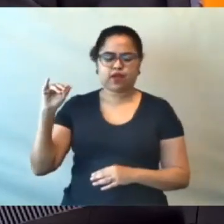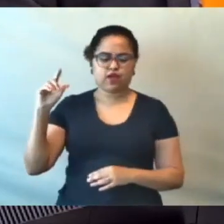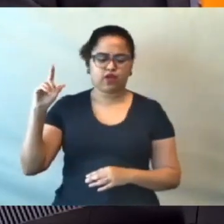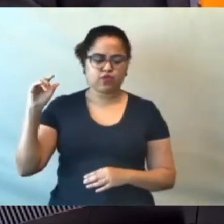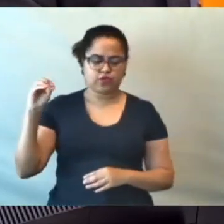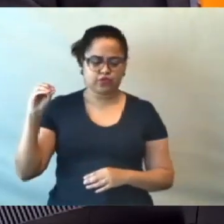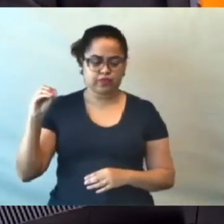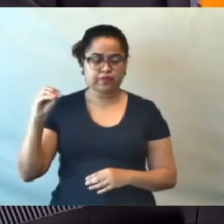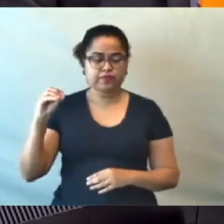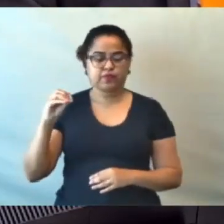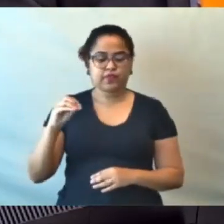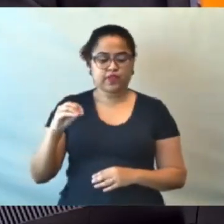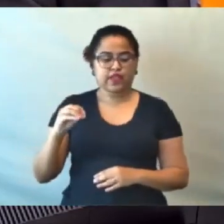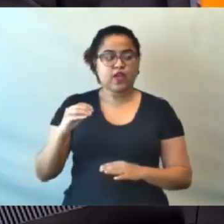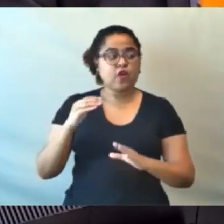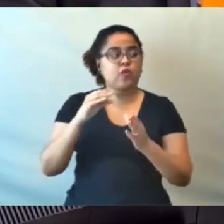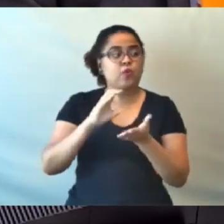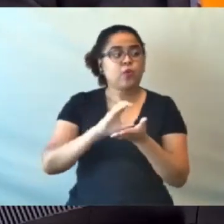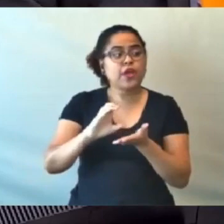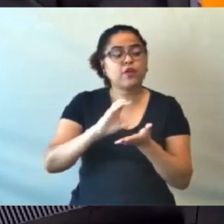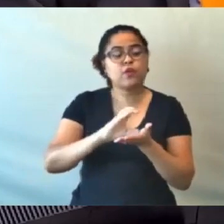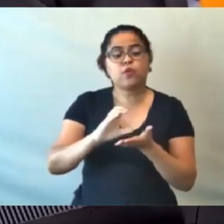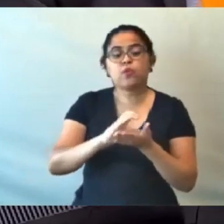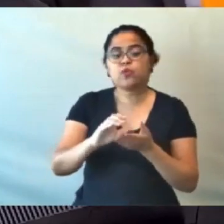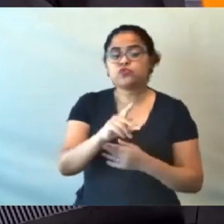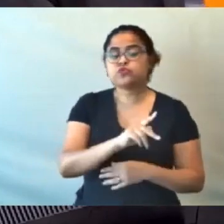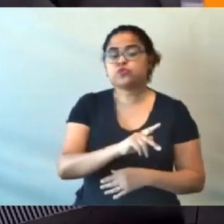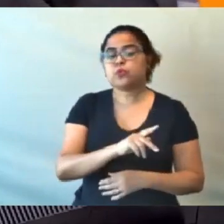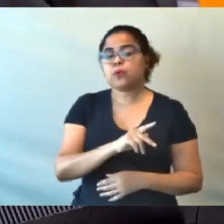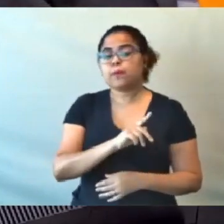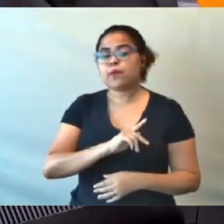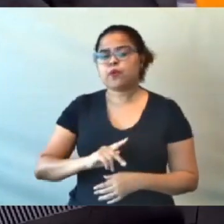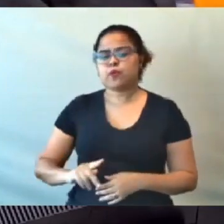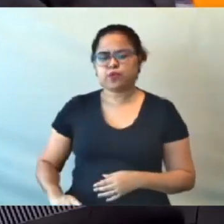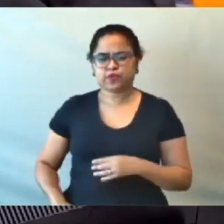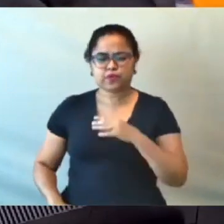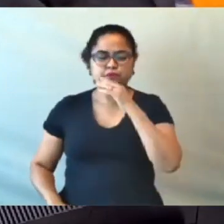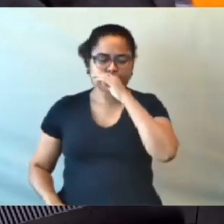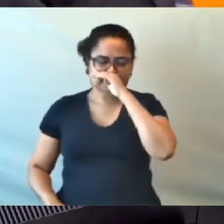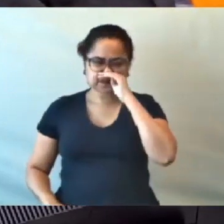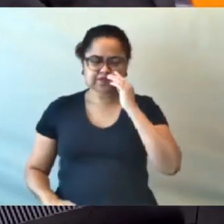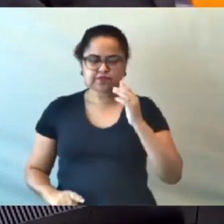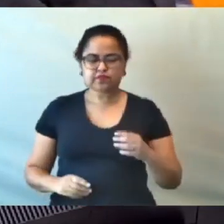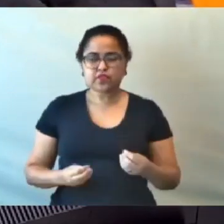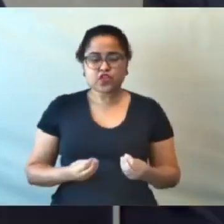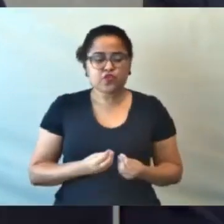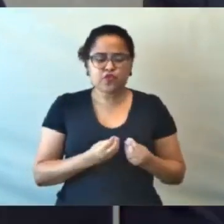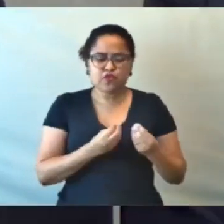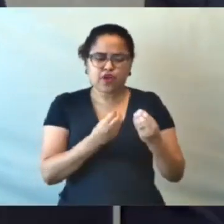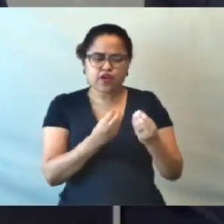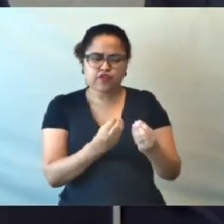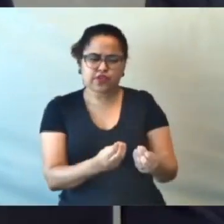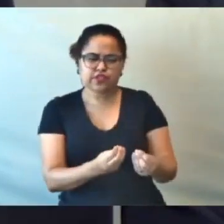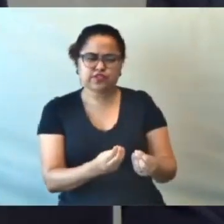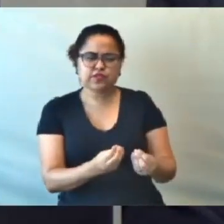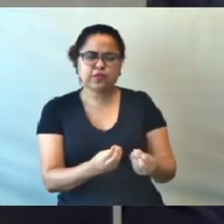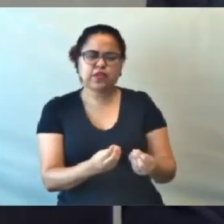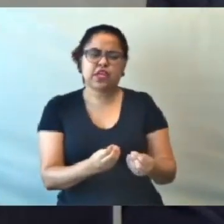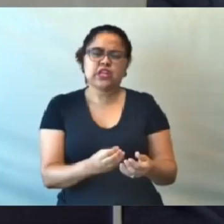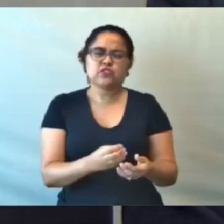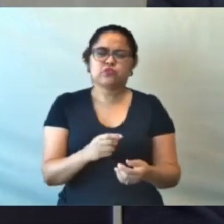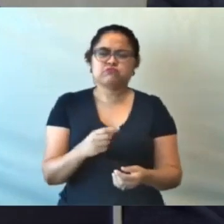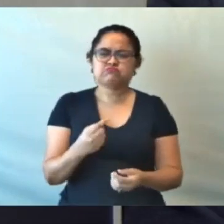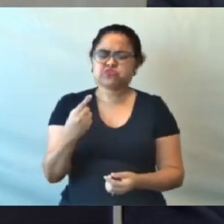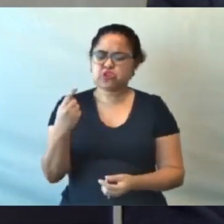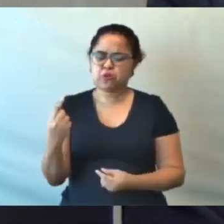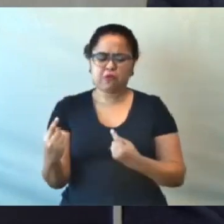a eventual favorecimento de um ou outro fornecedor, o que não pode acontecer, principalmente